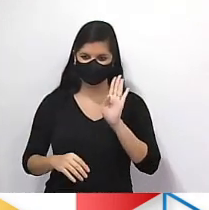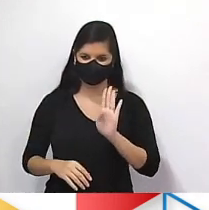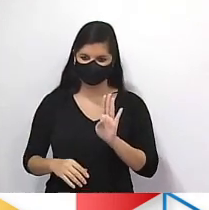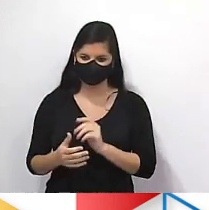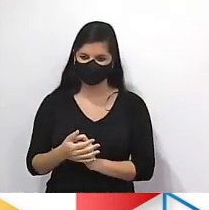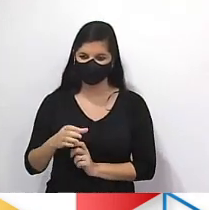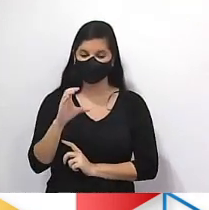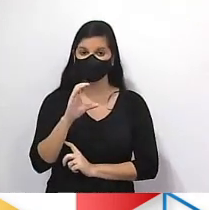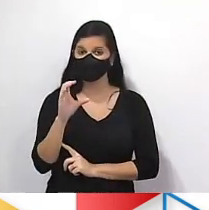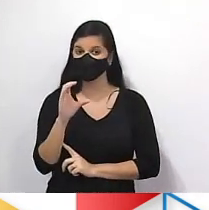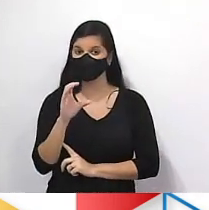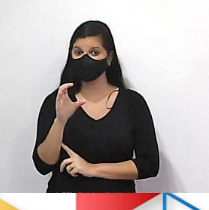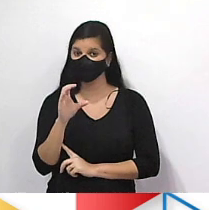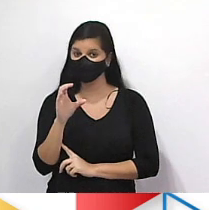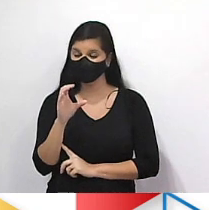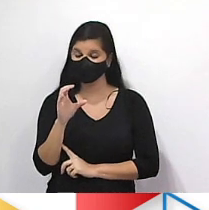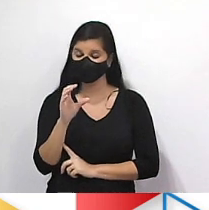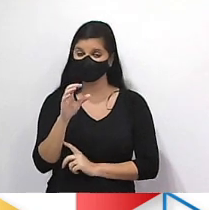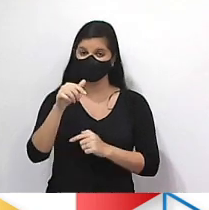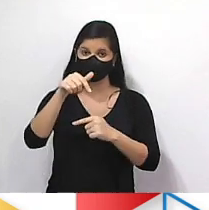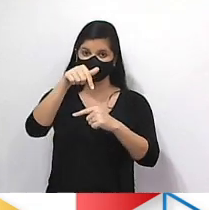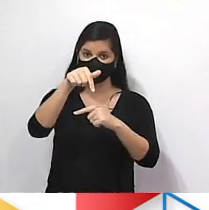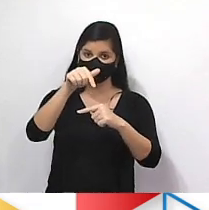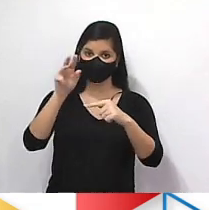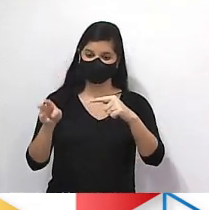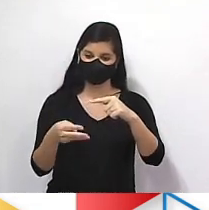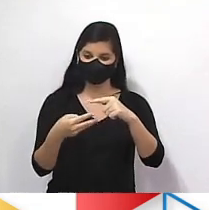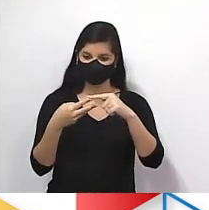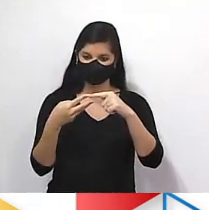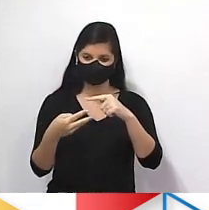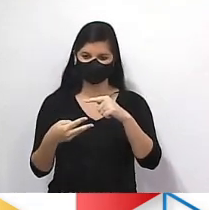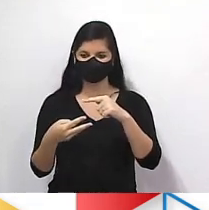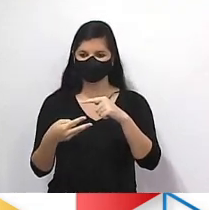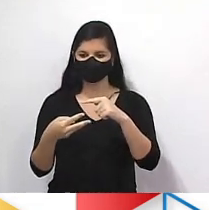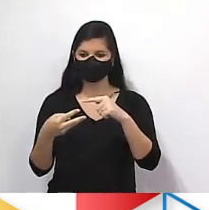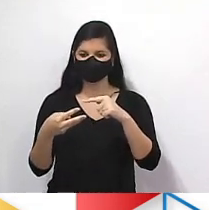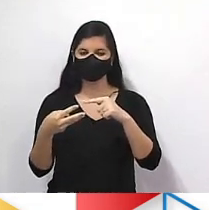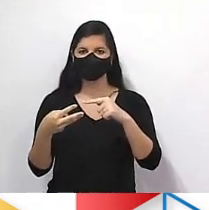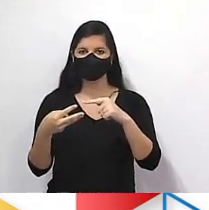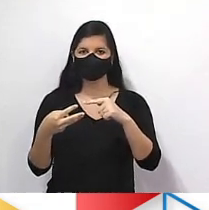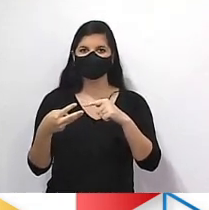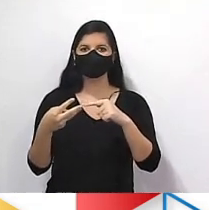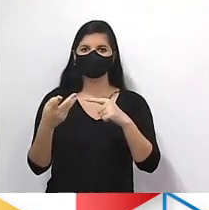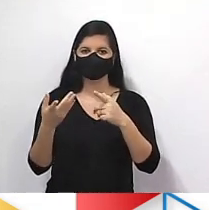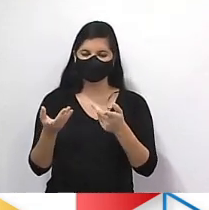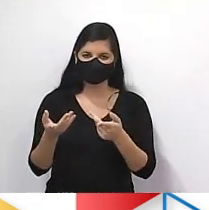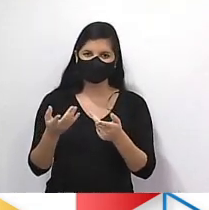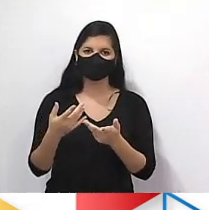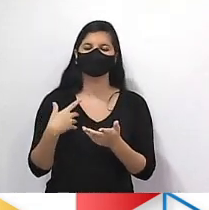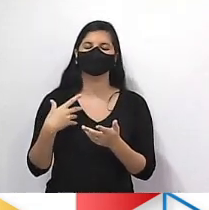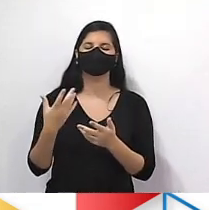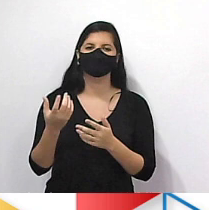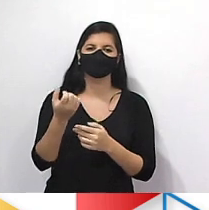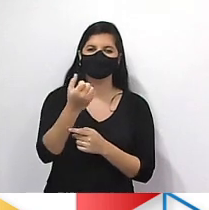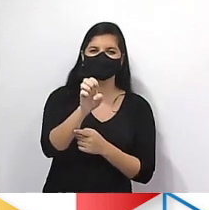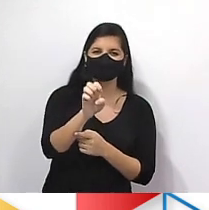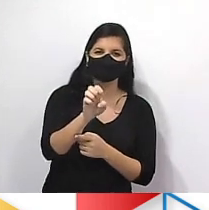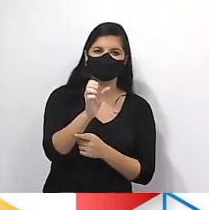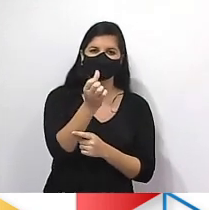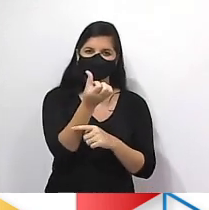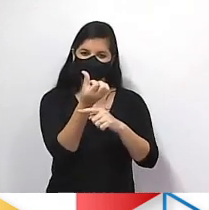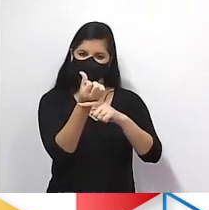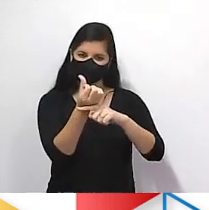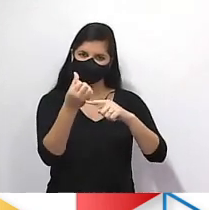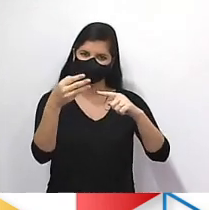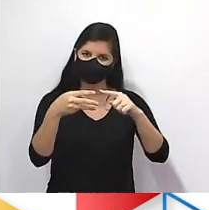B. E a letra C vai dar quanto? Professor, 7 dividido por 3, se fosse pelo menos aí 6 por 3,